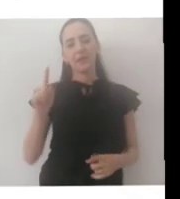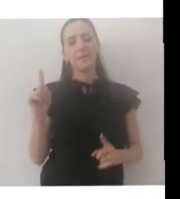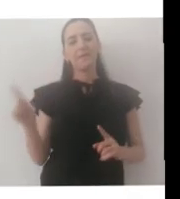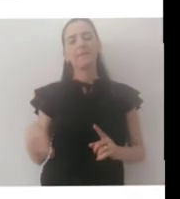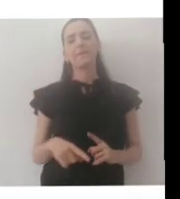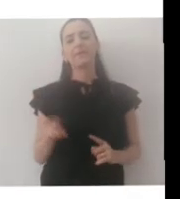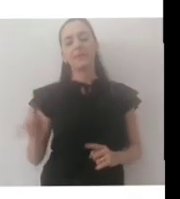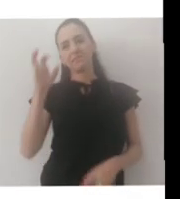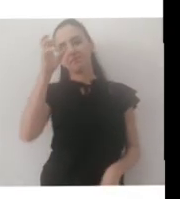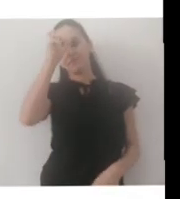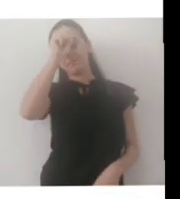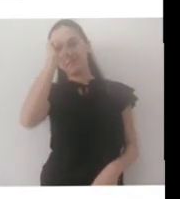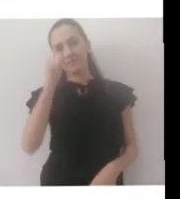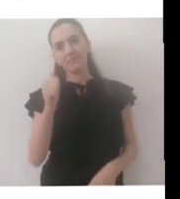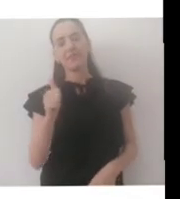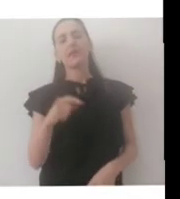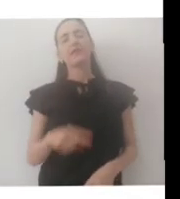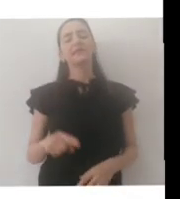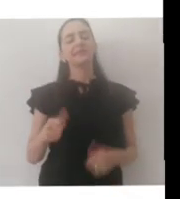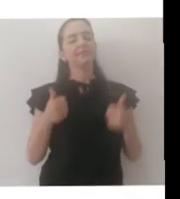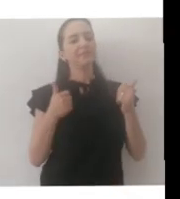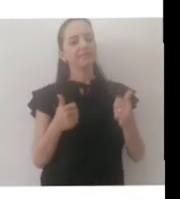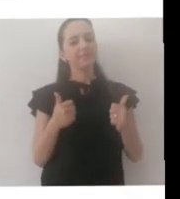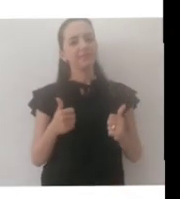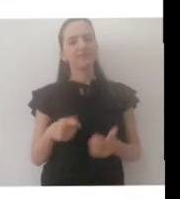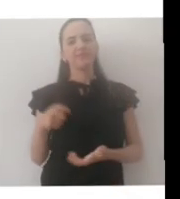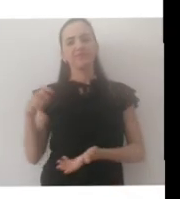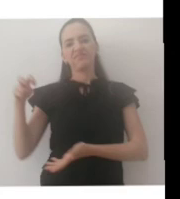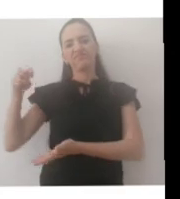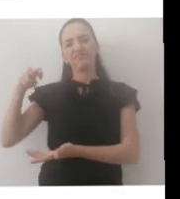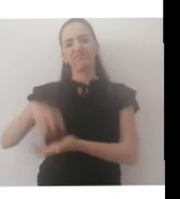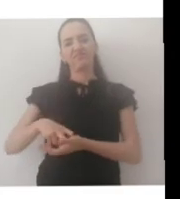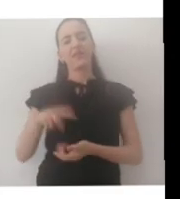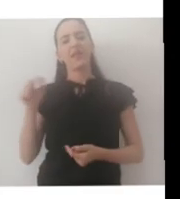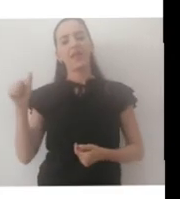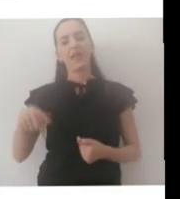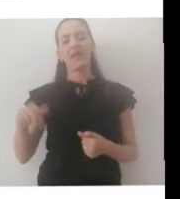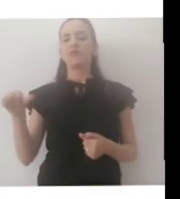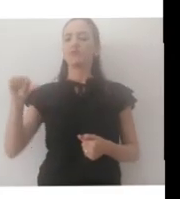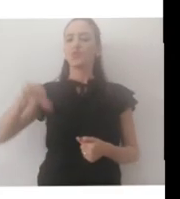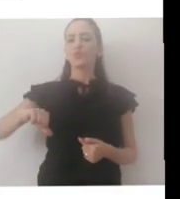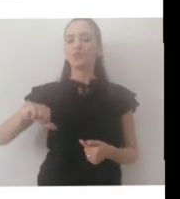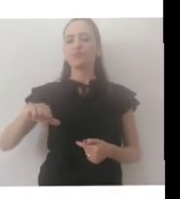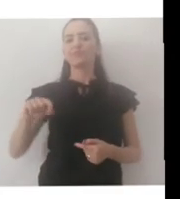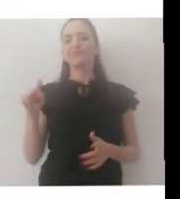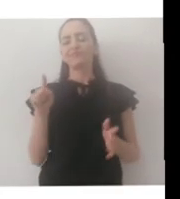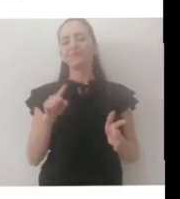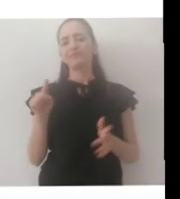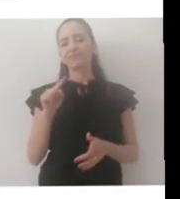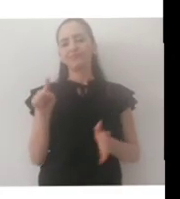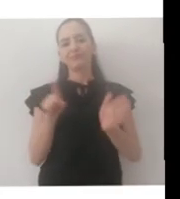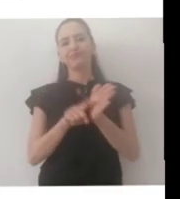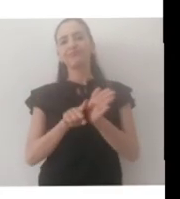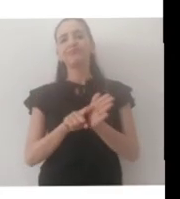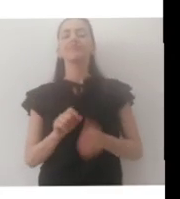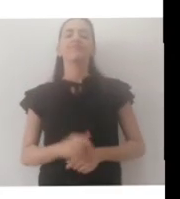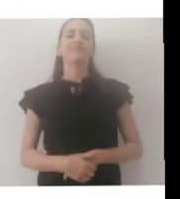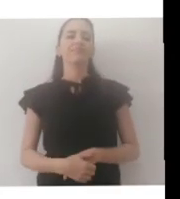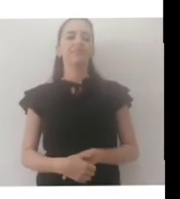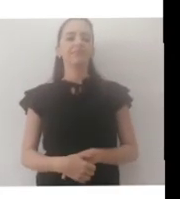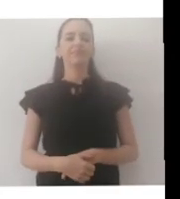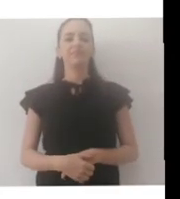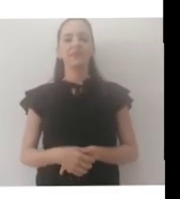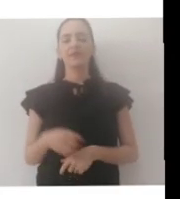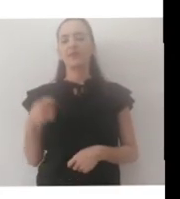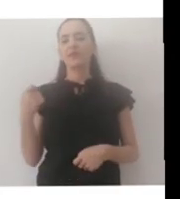e pais devem tomar, que soam como uma maneira positiva para o processo de construção do indivíduo. Já a punição é